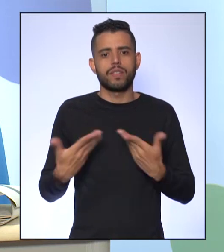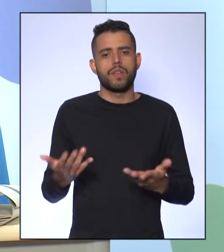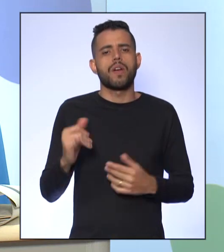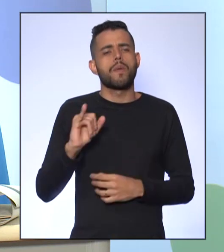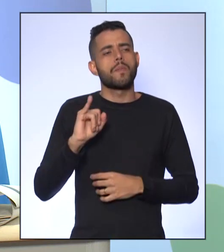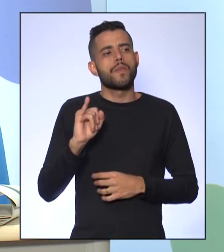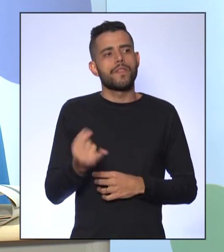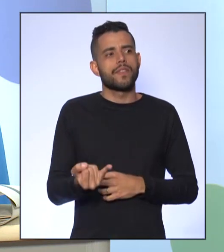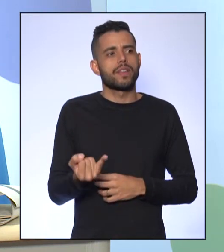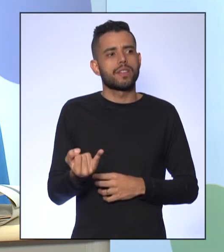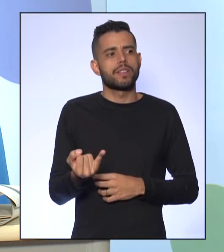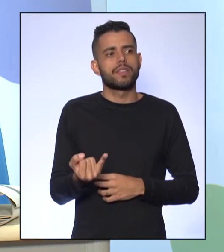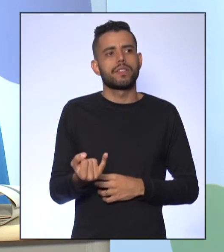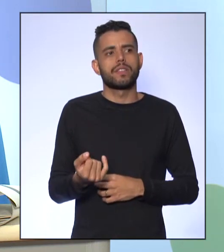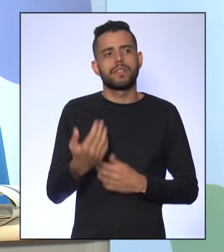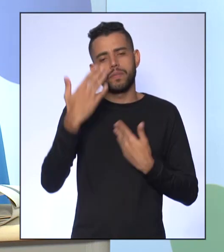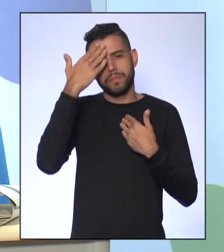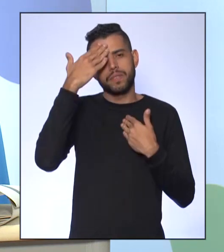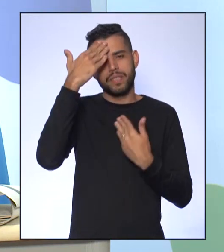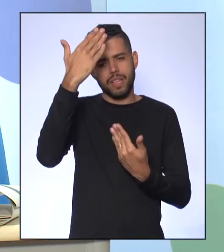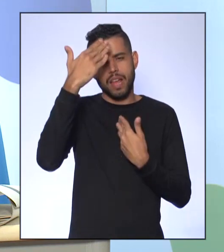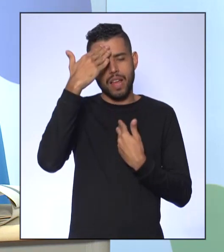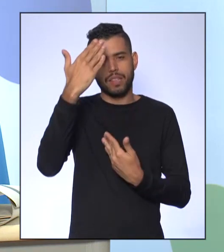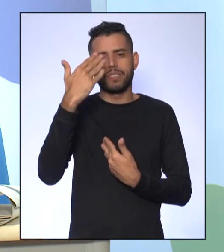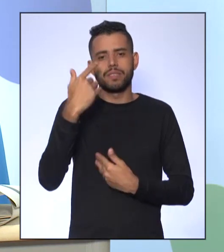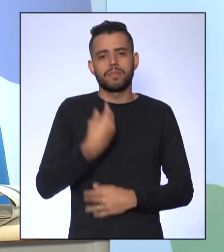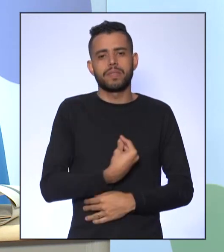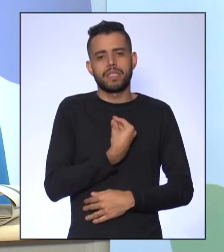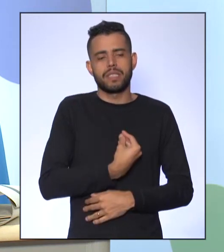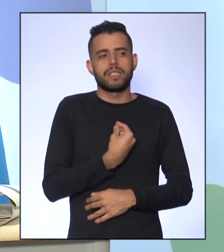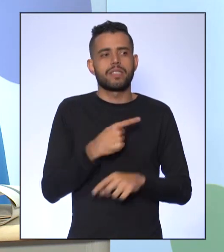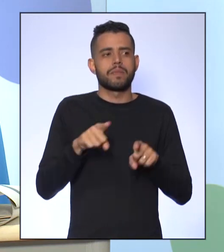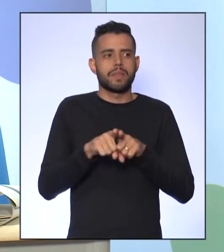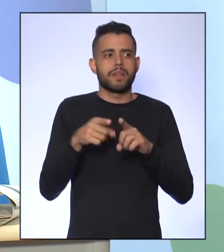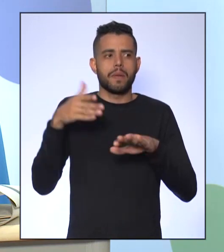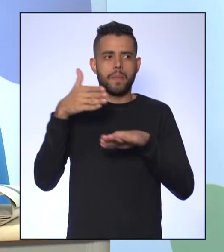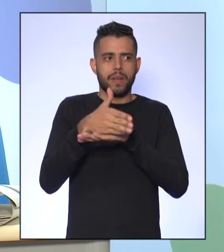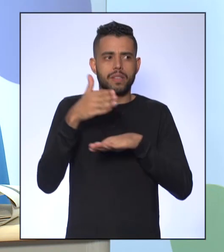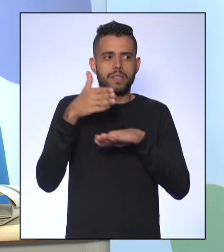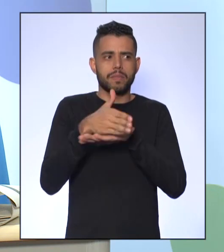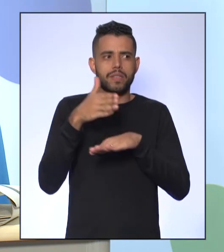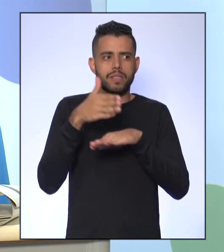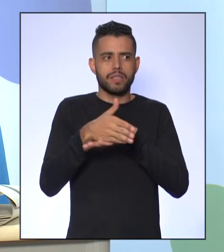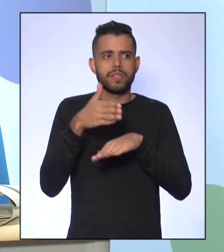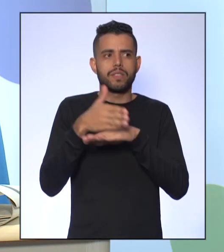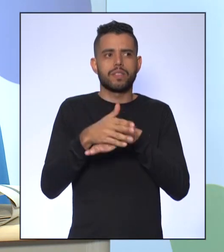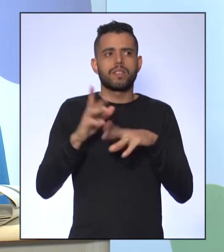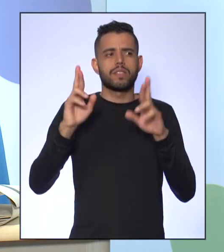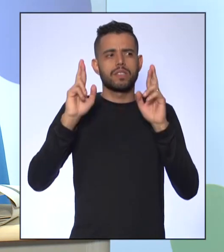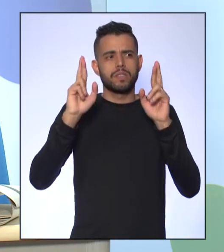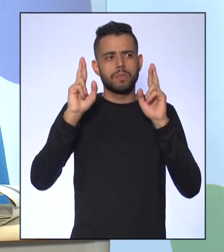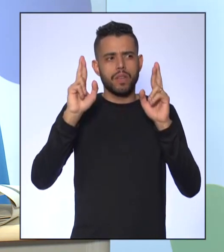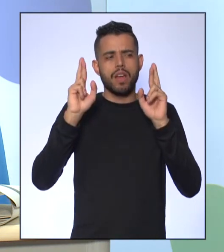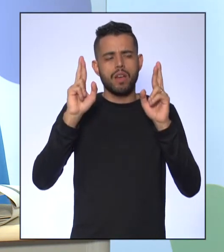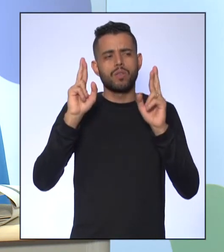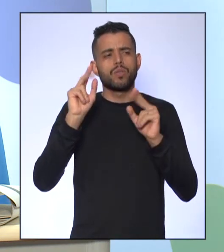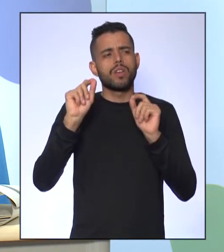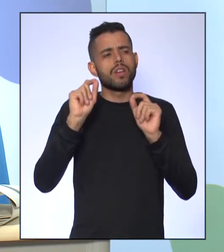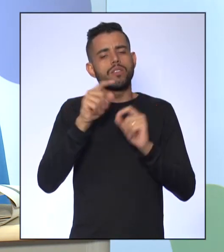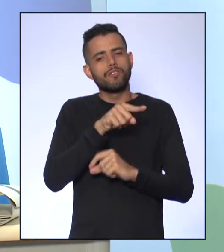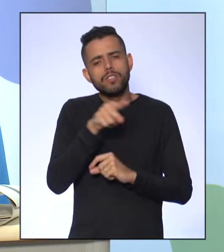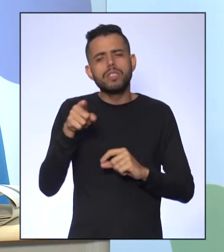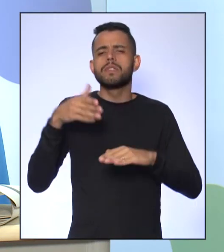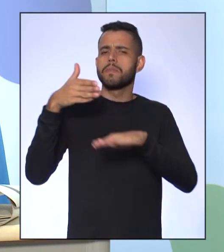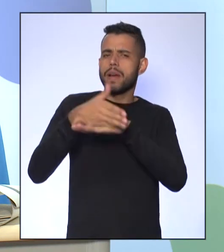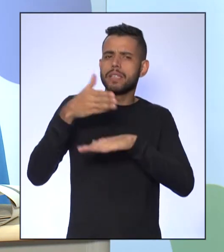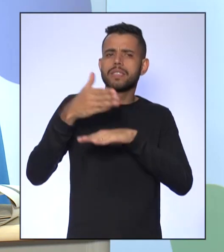aproveitem bastante. Obrigada pela presença e pela participação. Espero que vocês participem